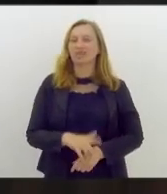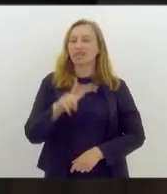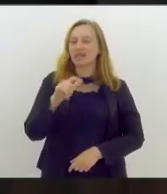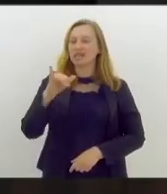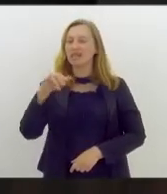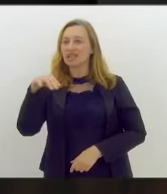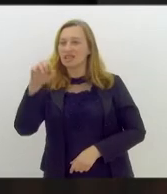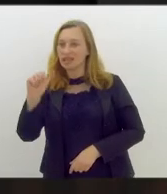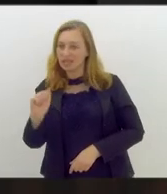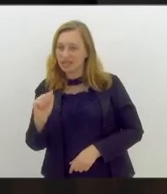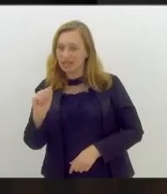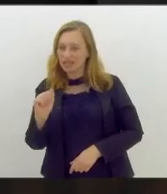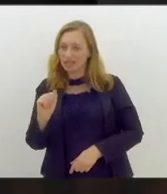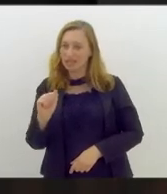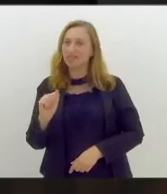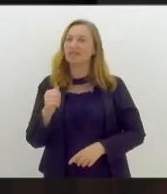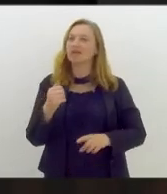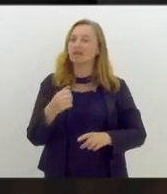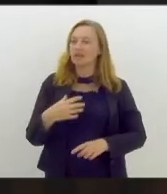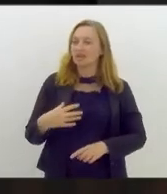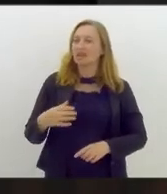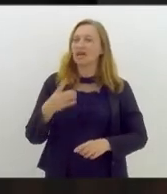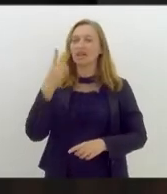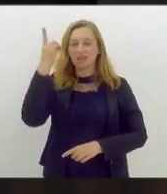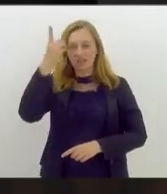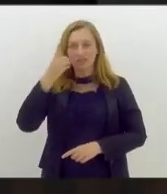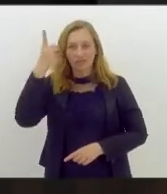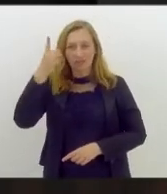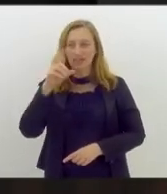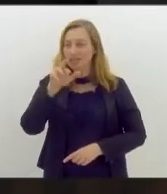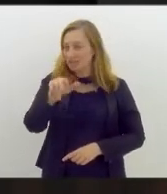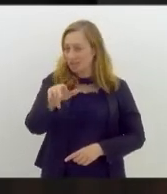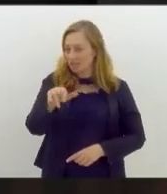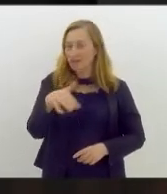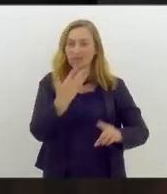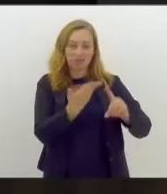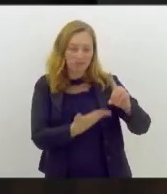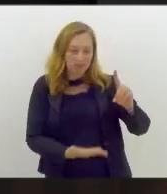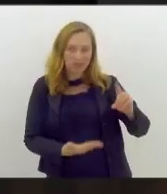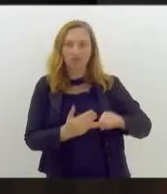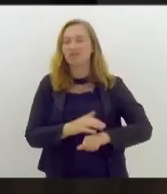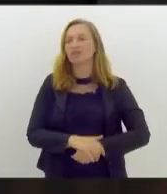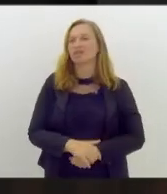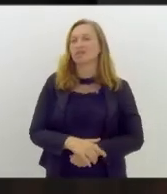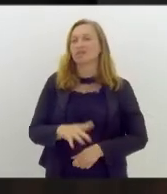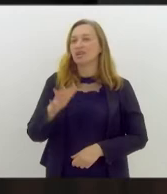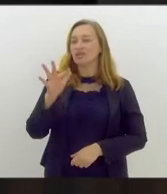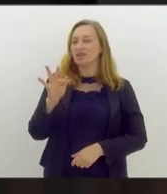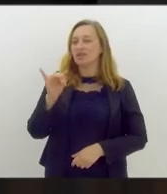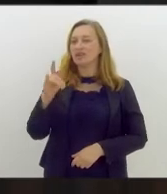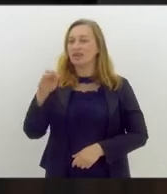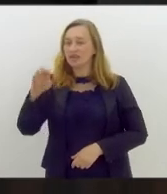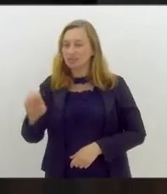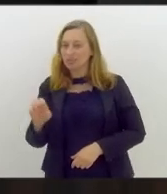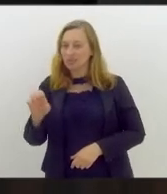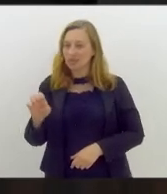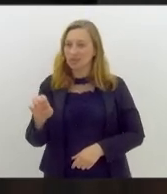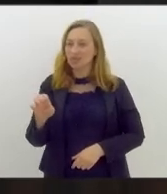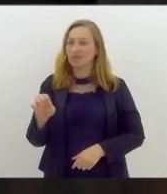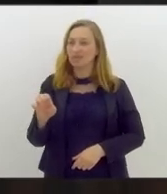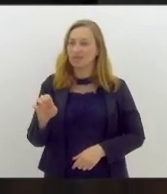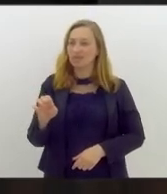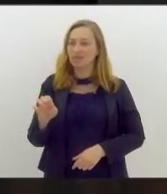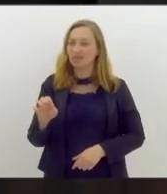Lilian Sinegue de Paula Freitas, advogada e irmã do nosso homenageado, Felipe Sinegue de